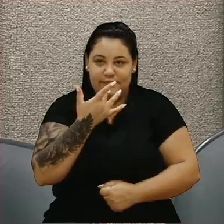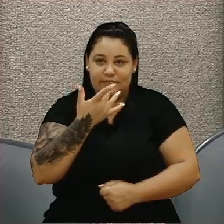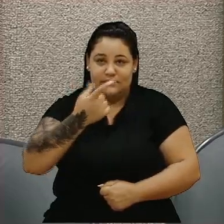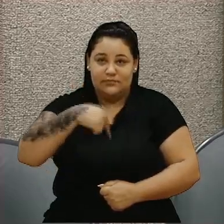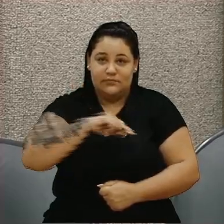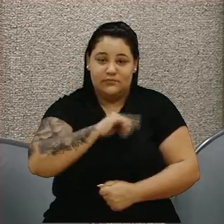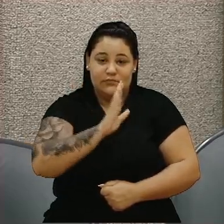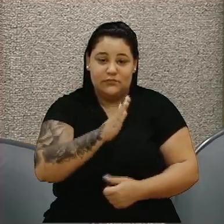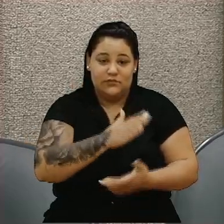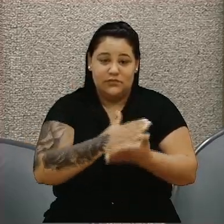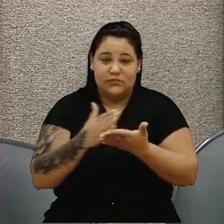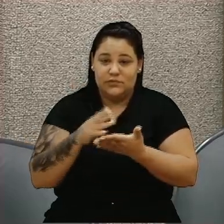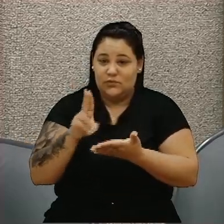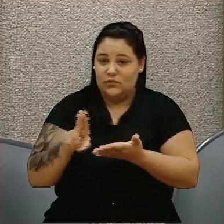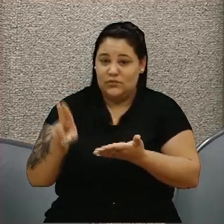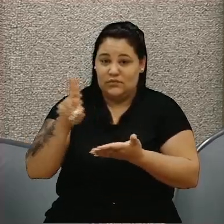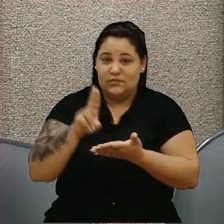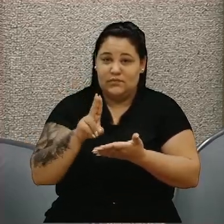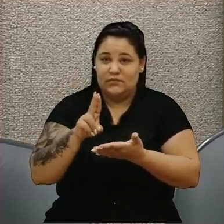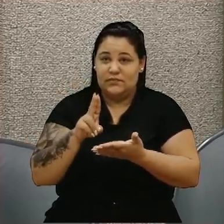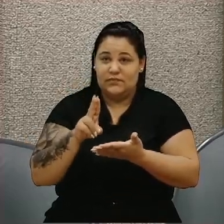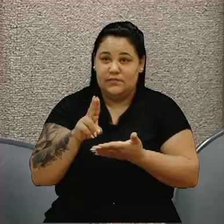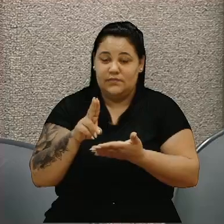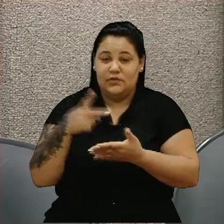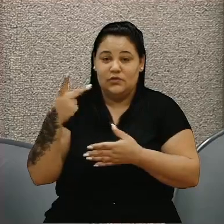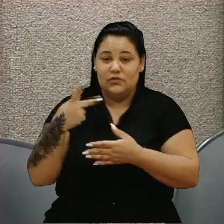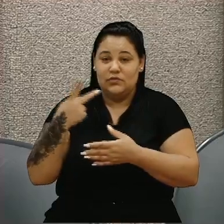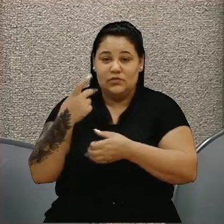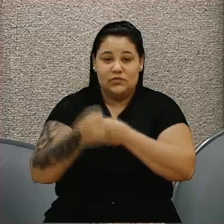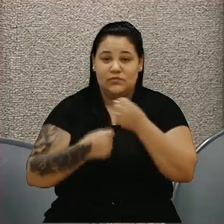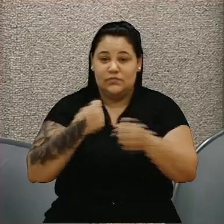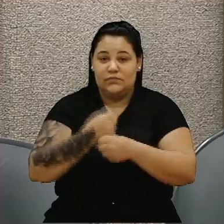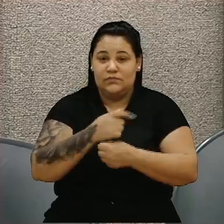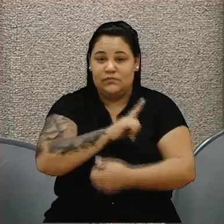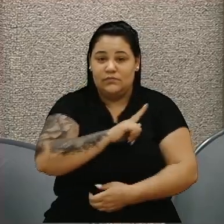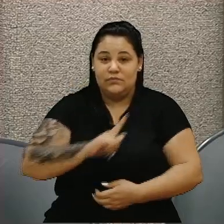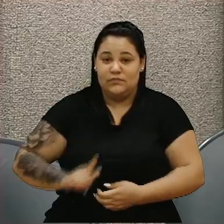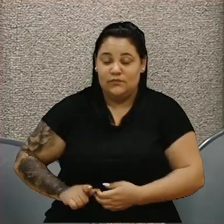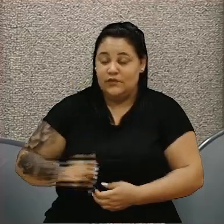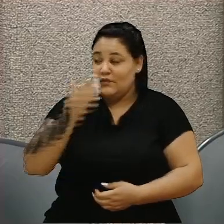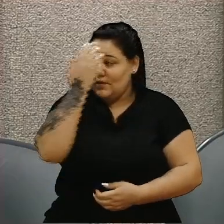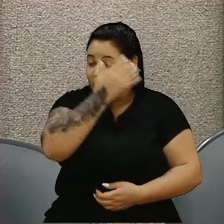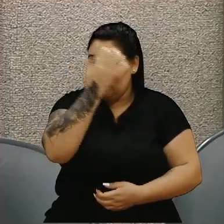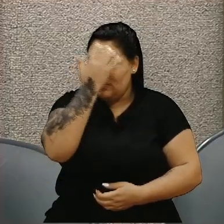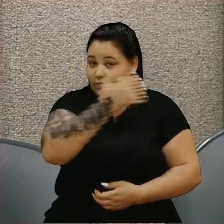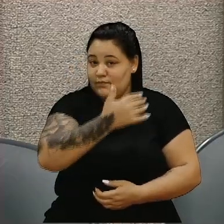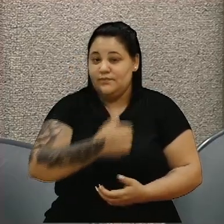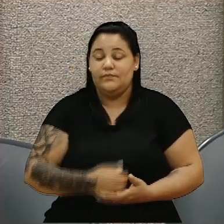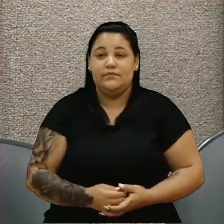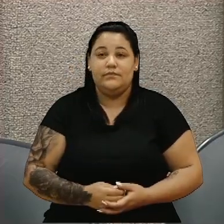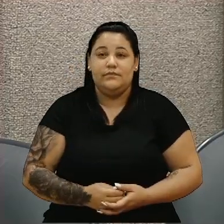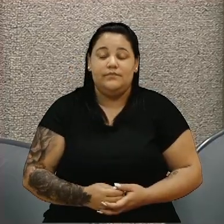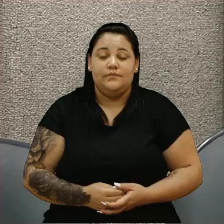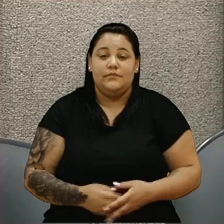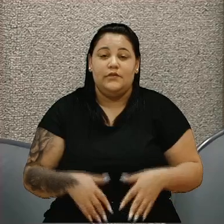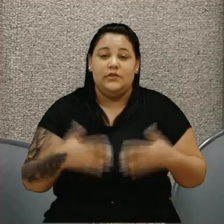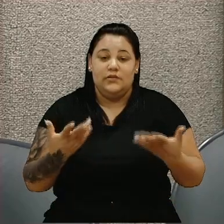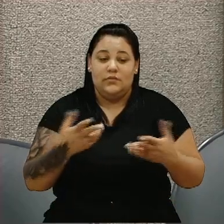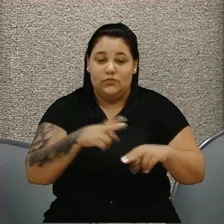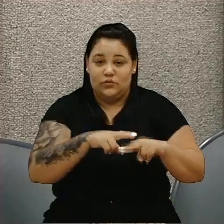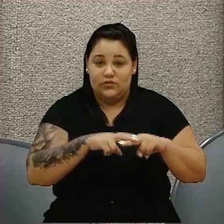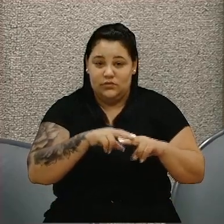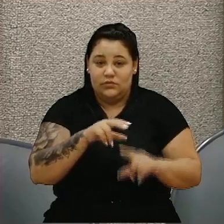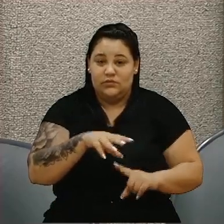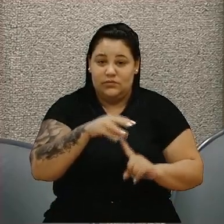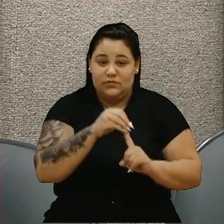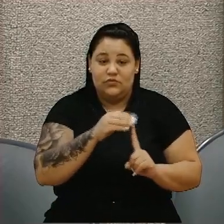começar a aplicá-la no segundo ano do governo Adiló. Tá? Então, nesse sentido, principalmente para